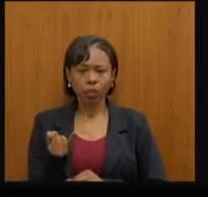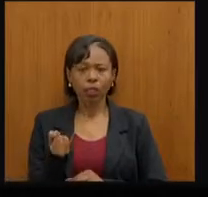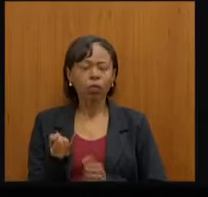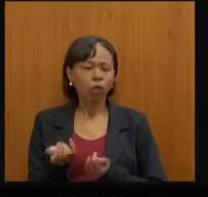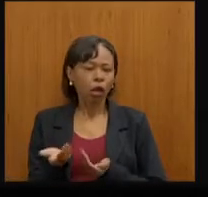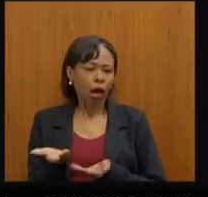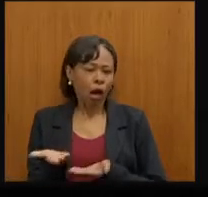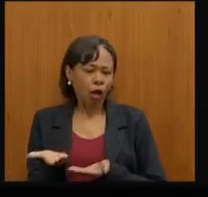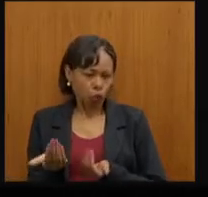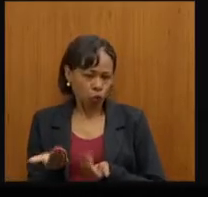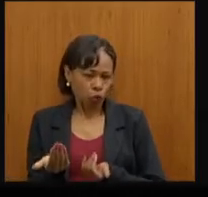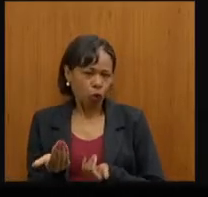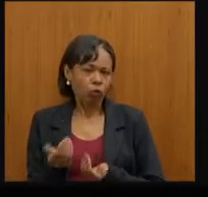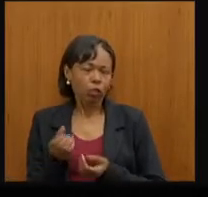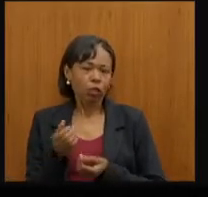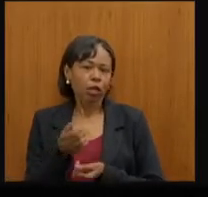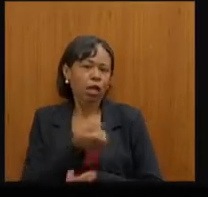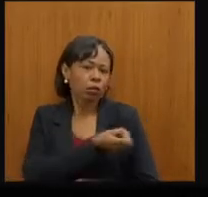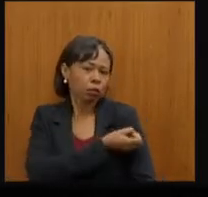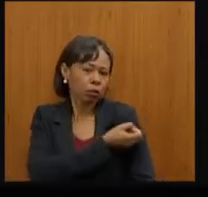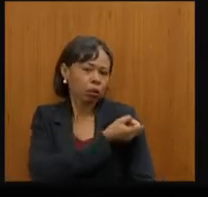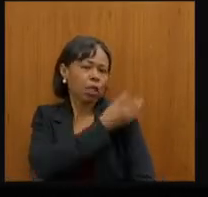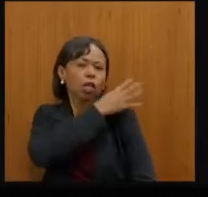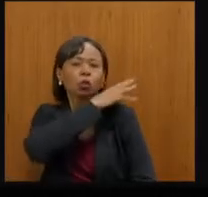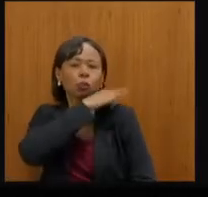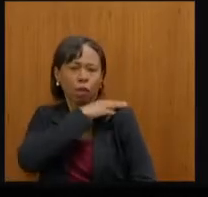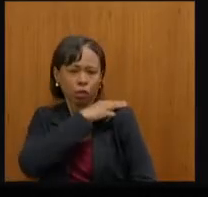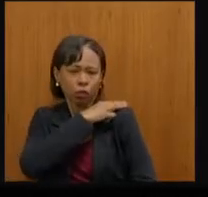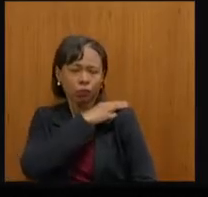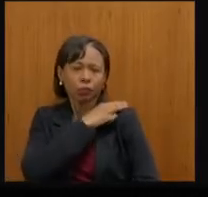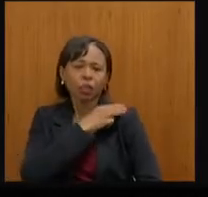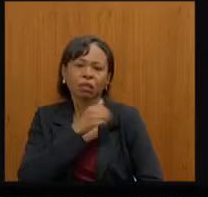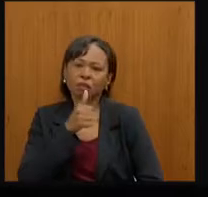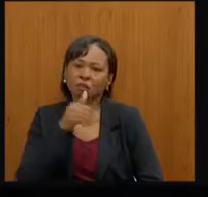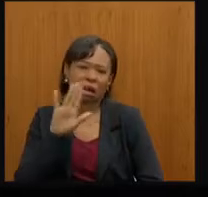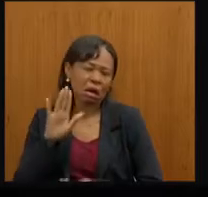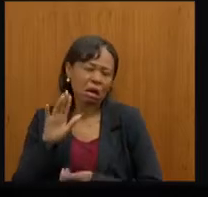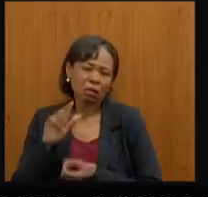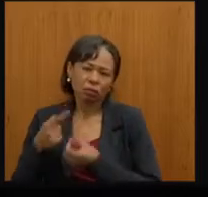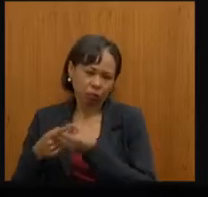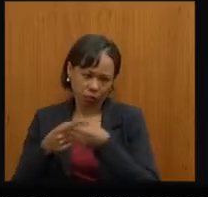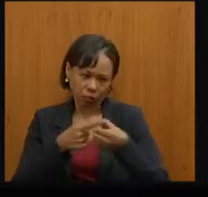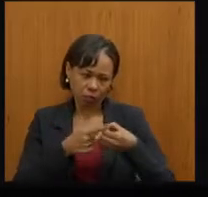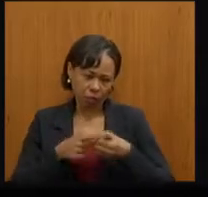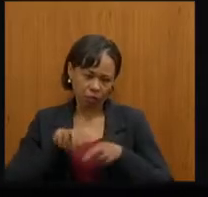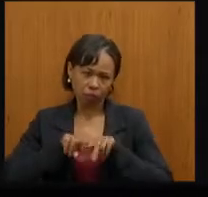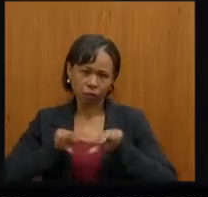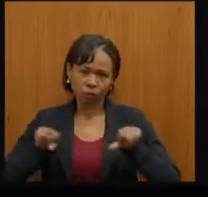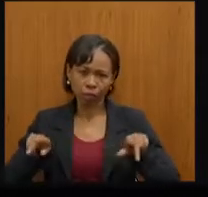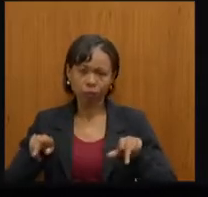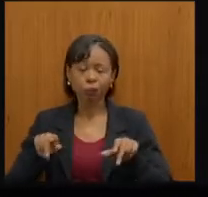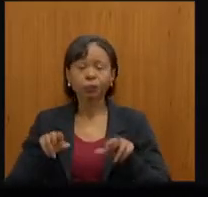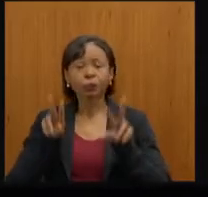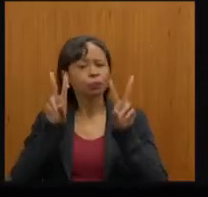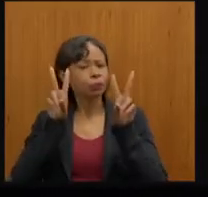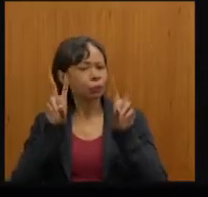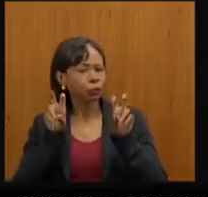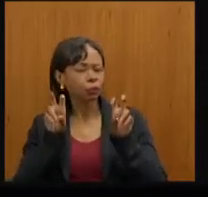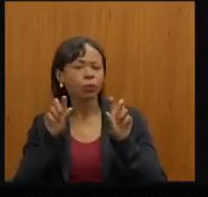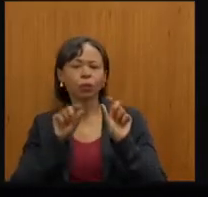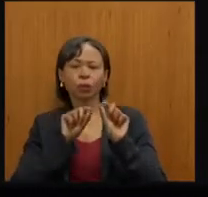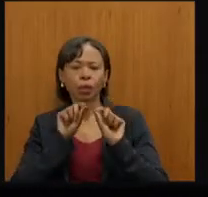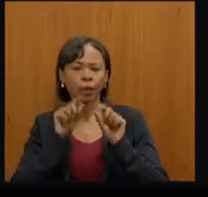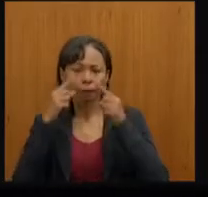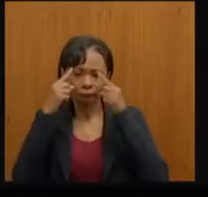de minas que participa de projeto do PJ Minas falando sobre a violência né contra a mulher foi